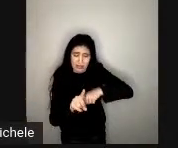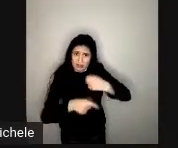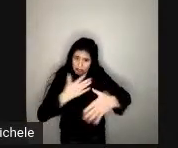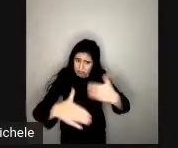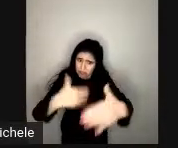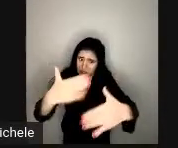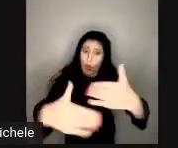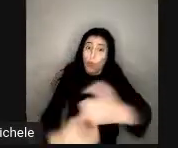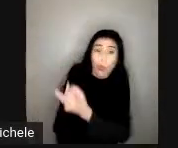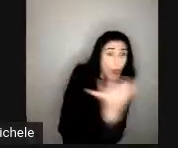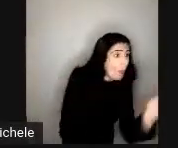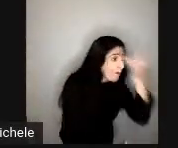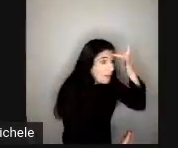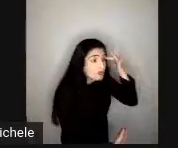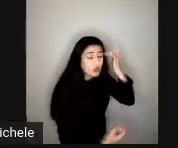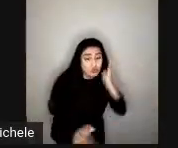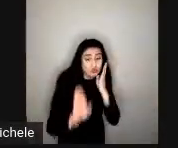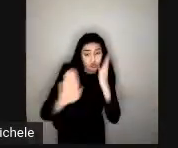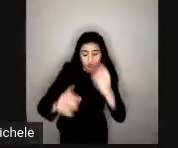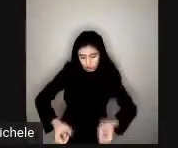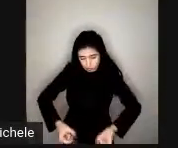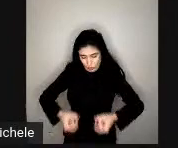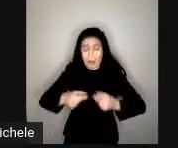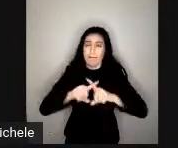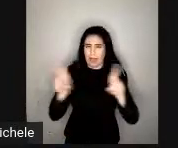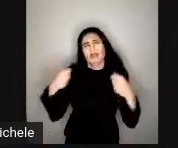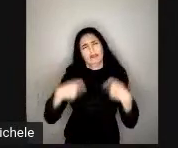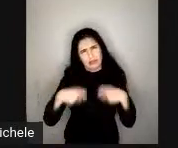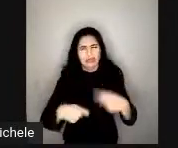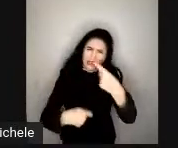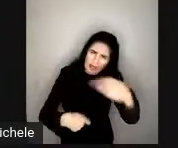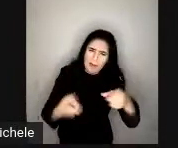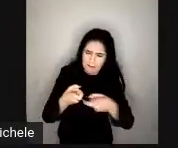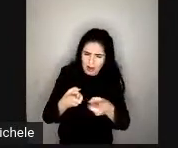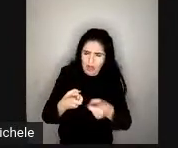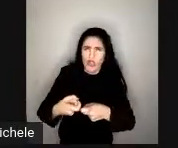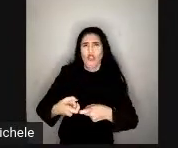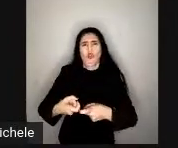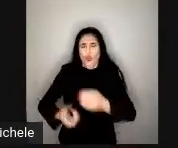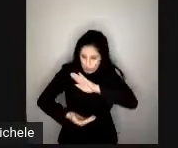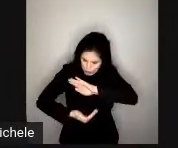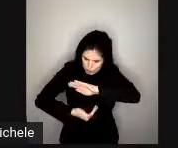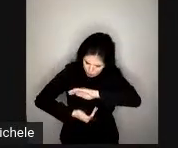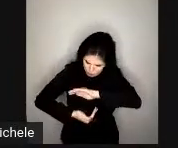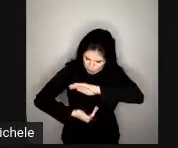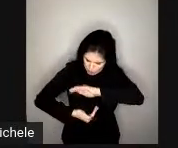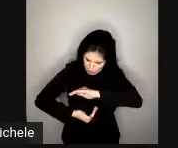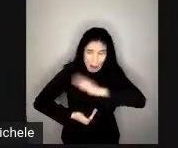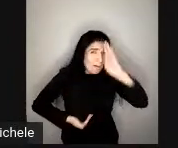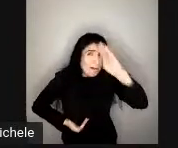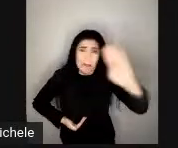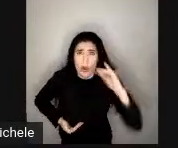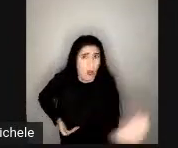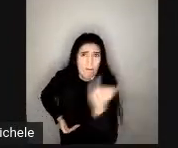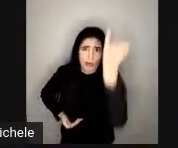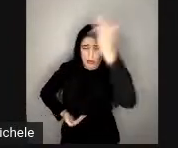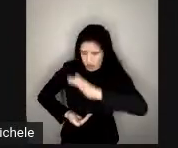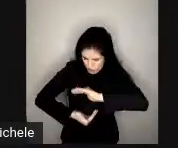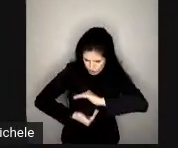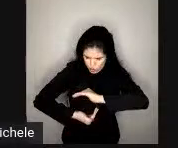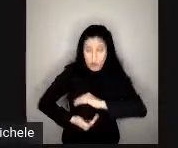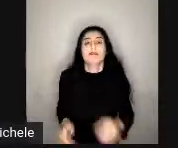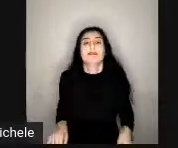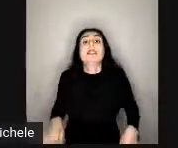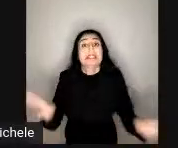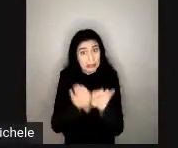importante não deixar de fazer os exames de rotina. E a mamografia é o exame principal. Eu acho que o autoexame é uma